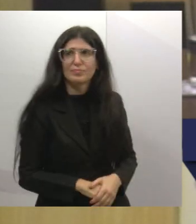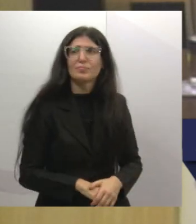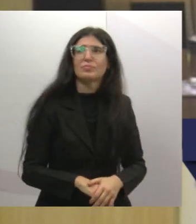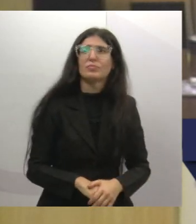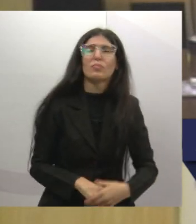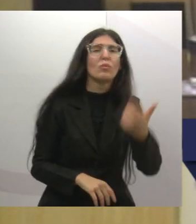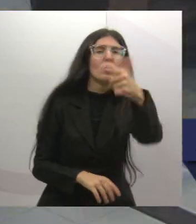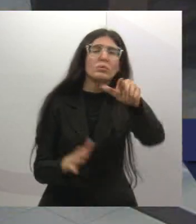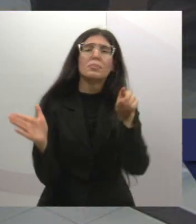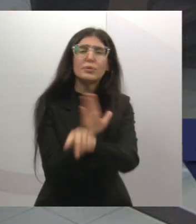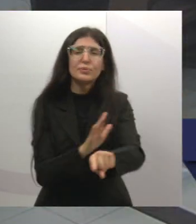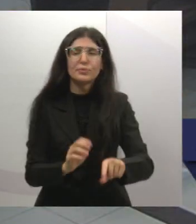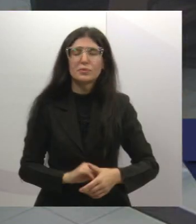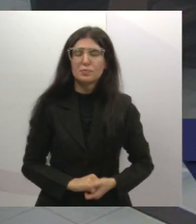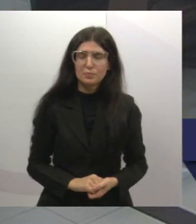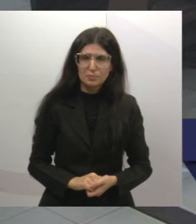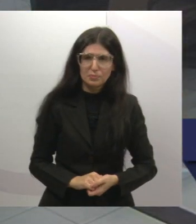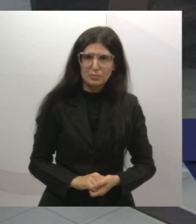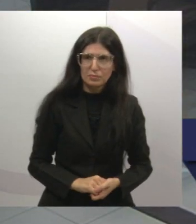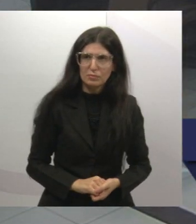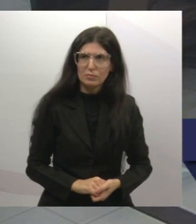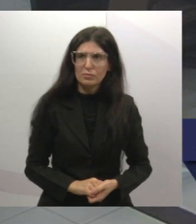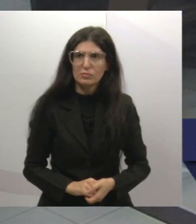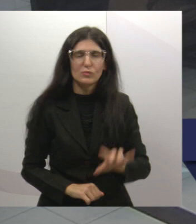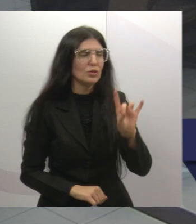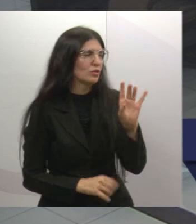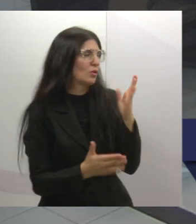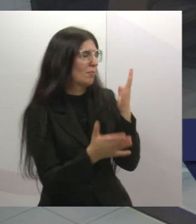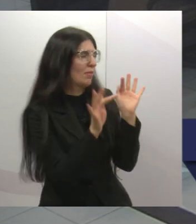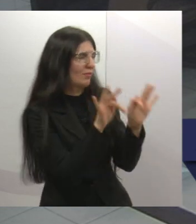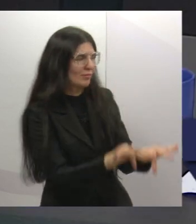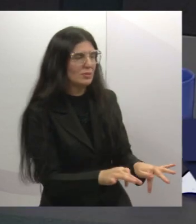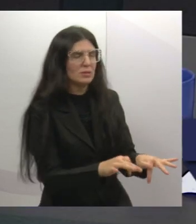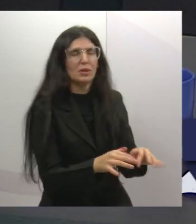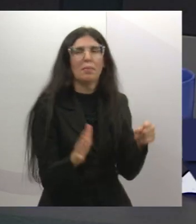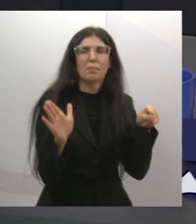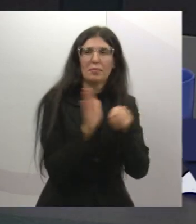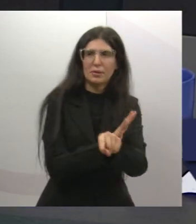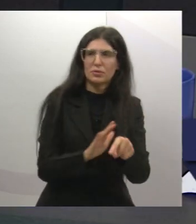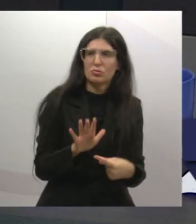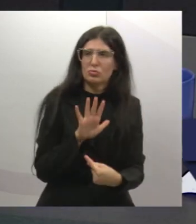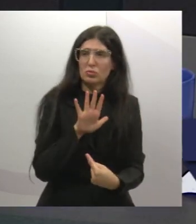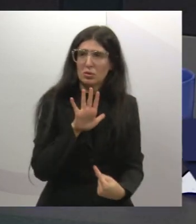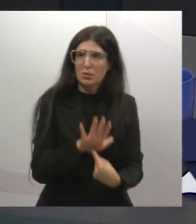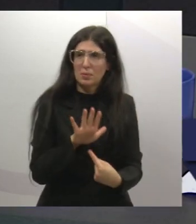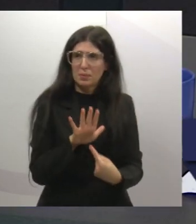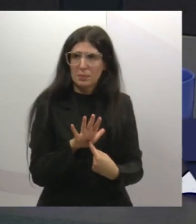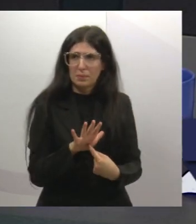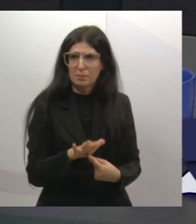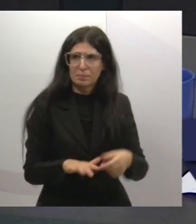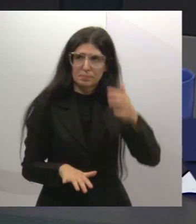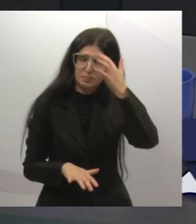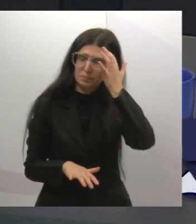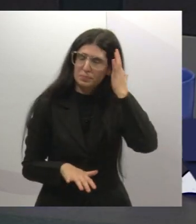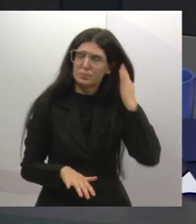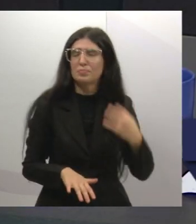próxima. Ok. Agora, só para encerrar, Reinaldo, Sim. Você mostrou aqui os limites das